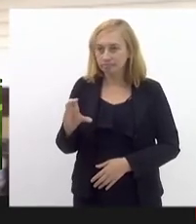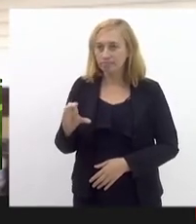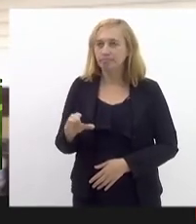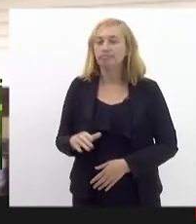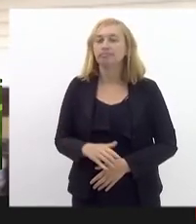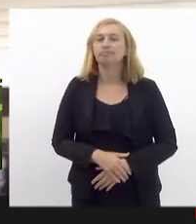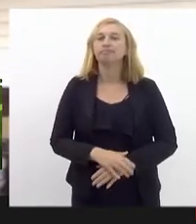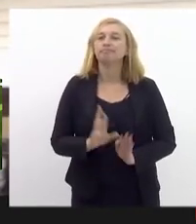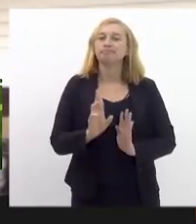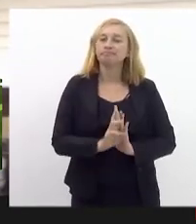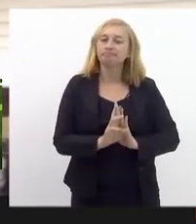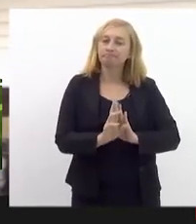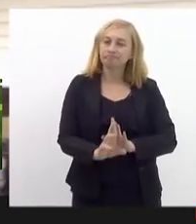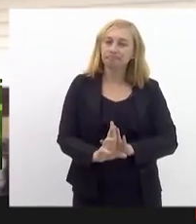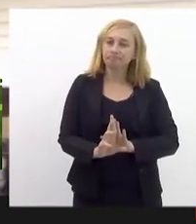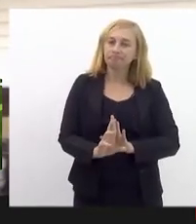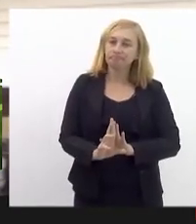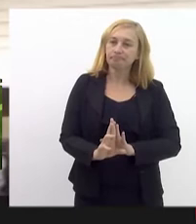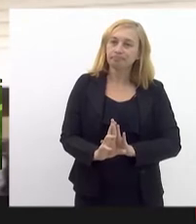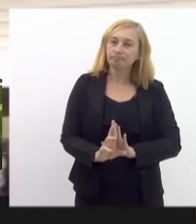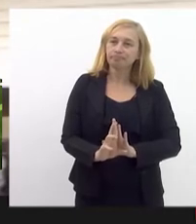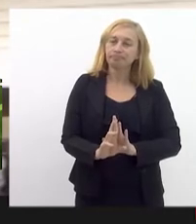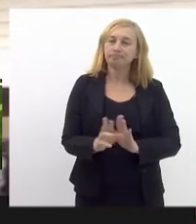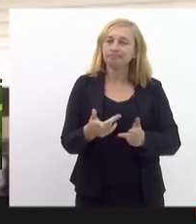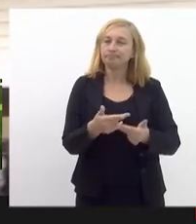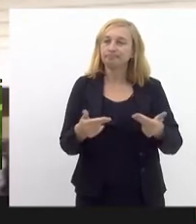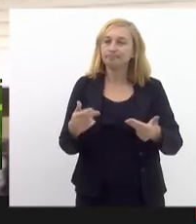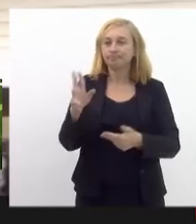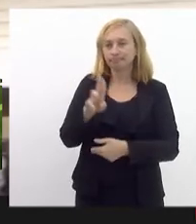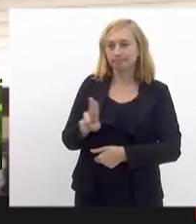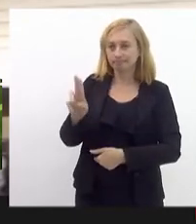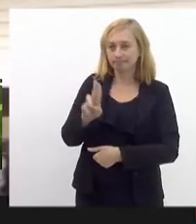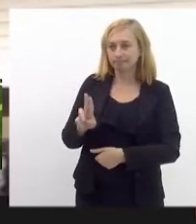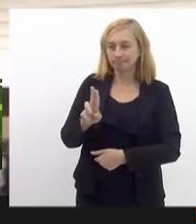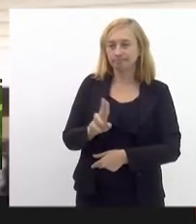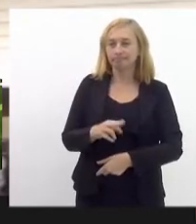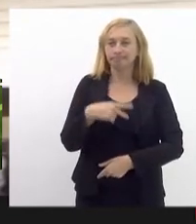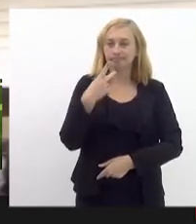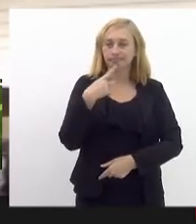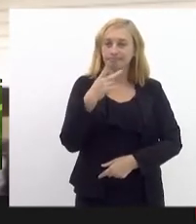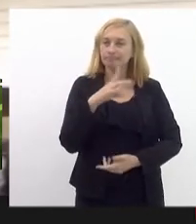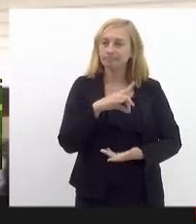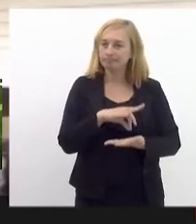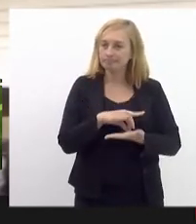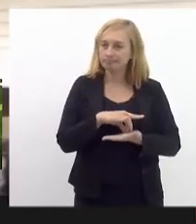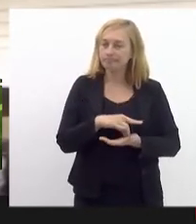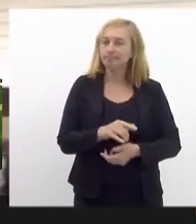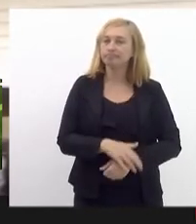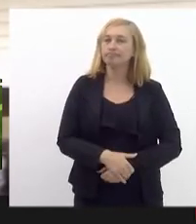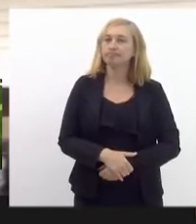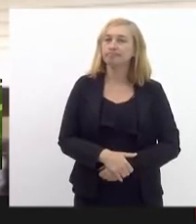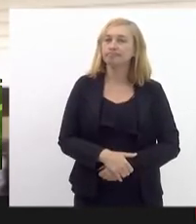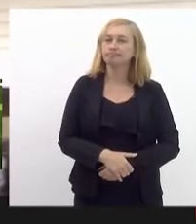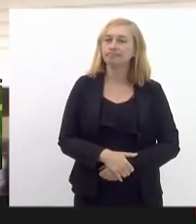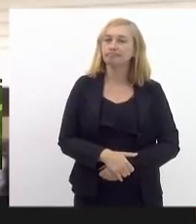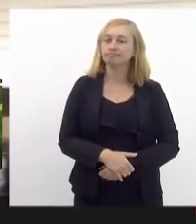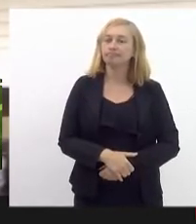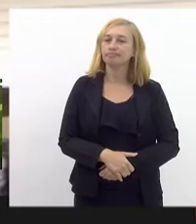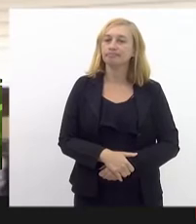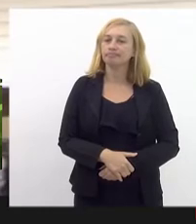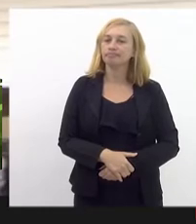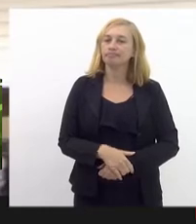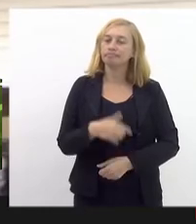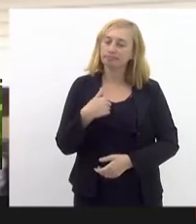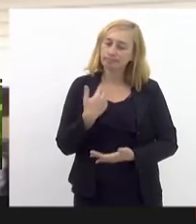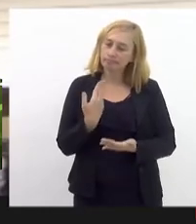aos representantes das diversas universidades, etc. Dizer que, na realidade, eu fiz em parte o dever de